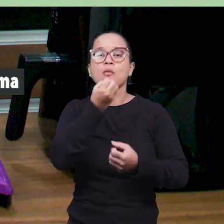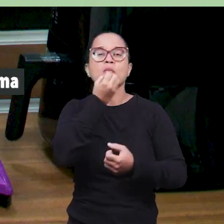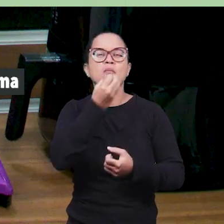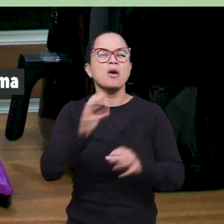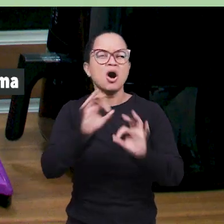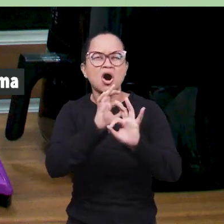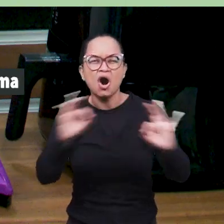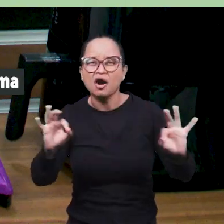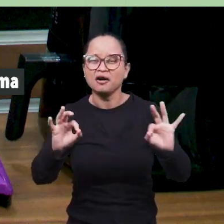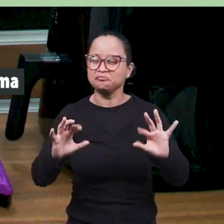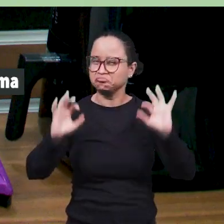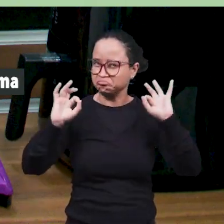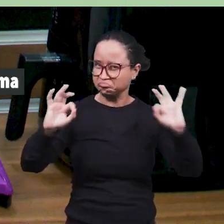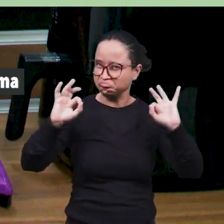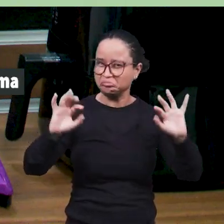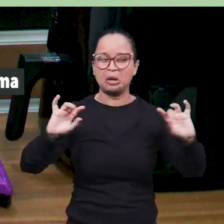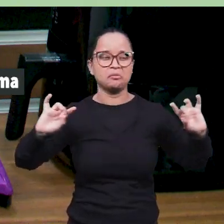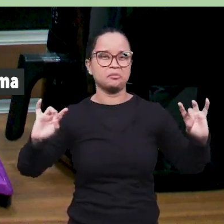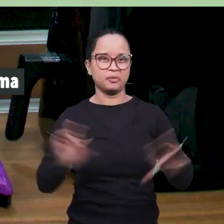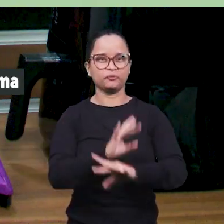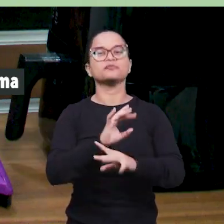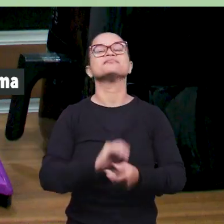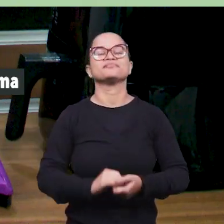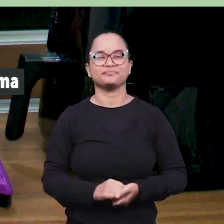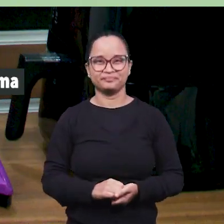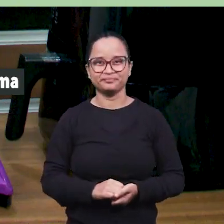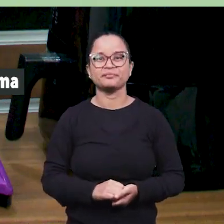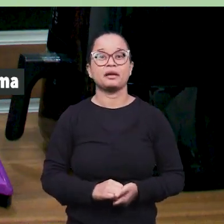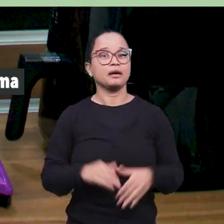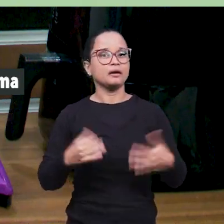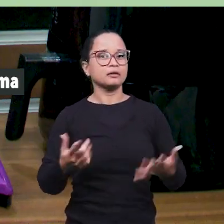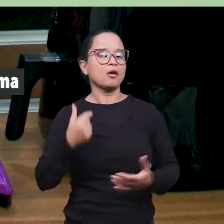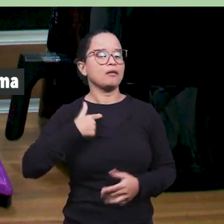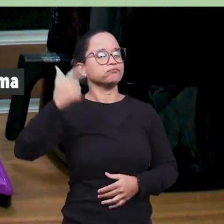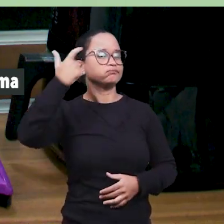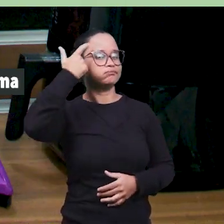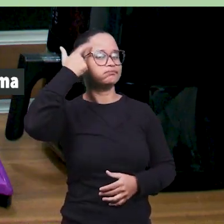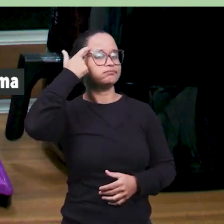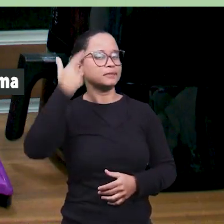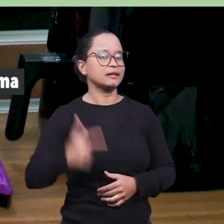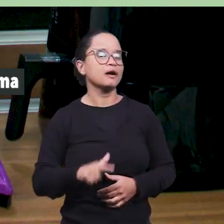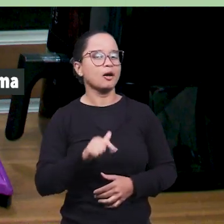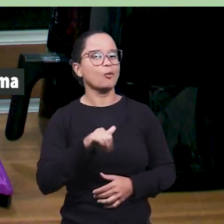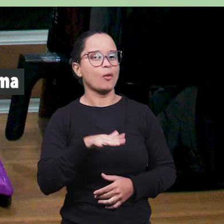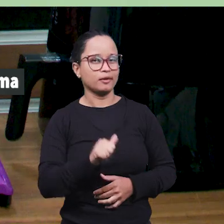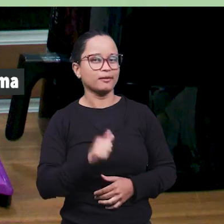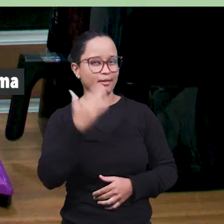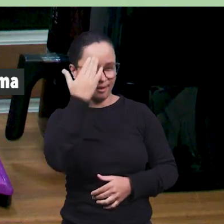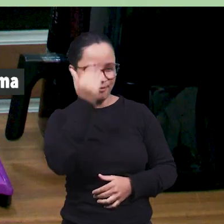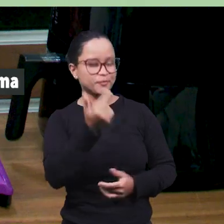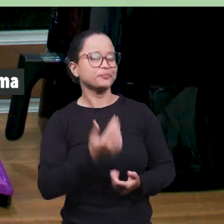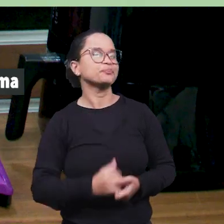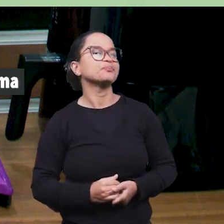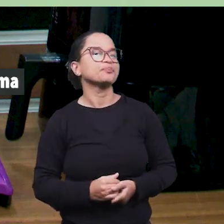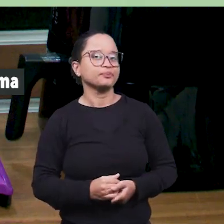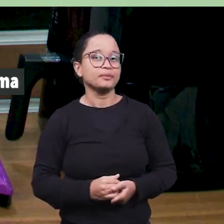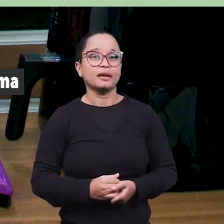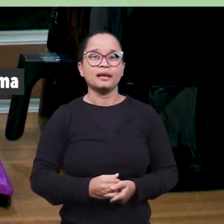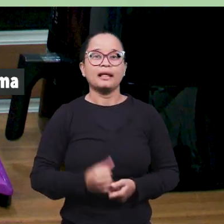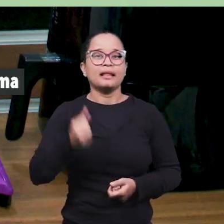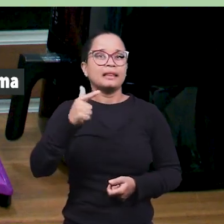Muito bem, arrasou. Prontinho. Sabe o que eu fico pensando, Ana? Lá